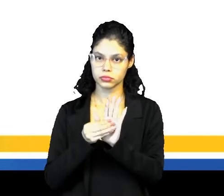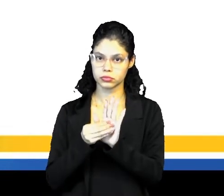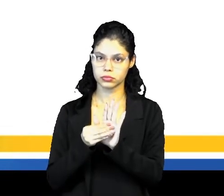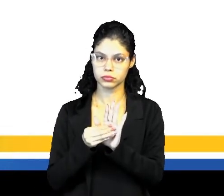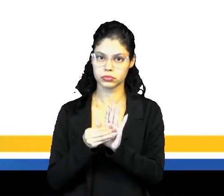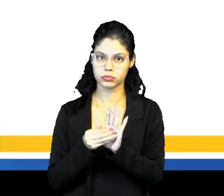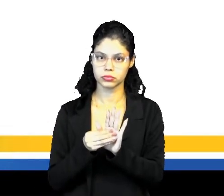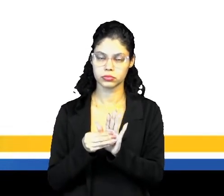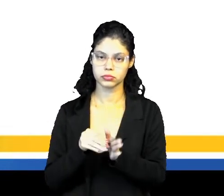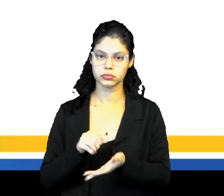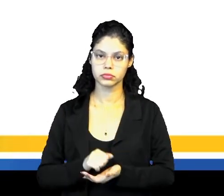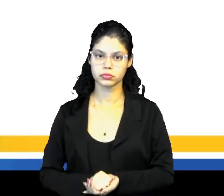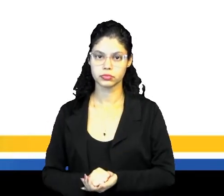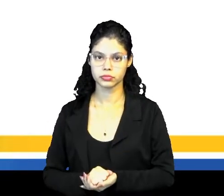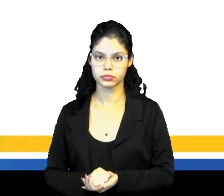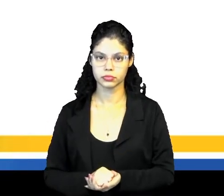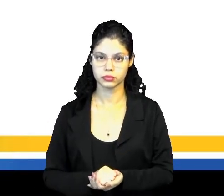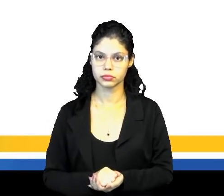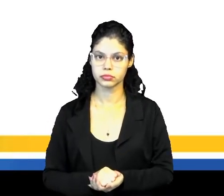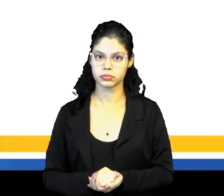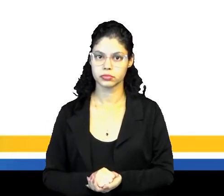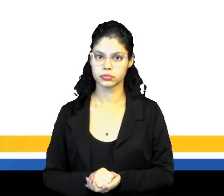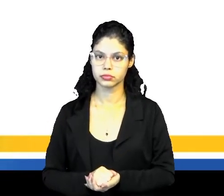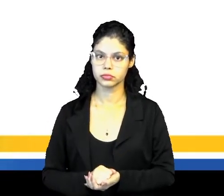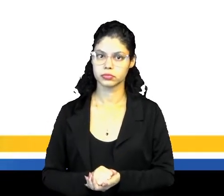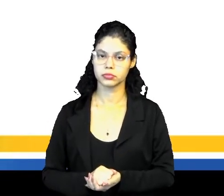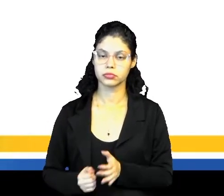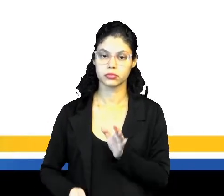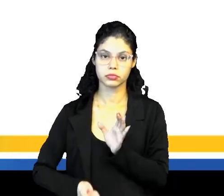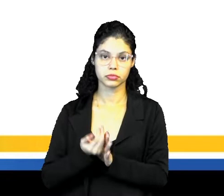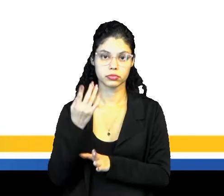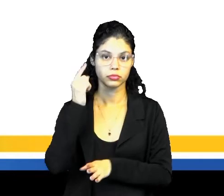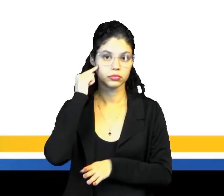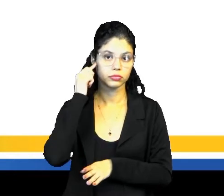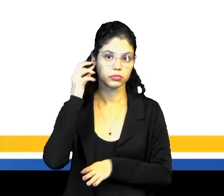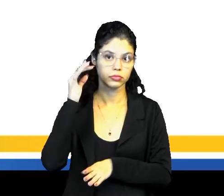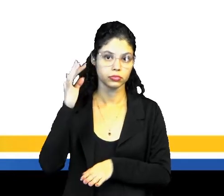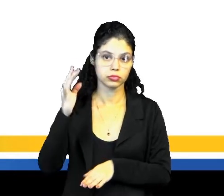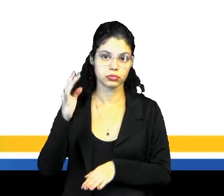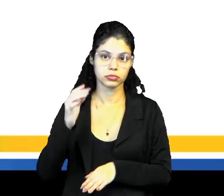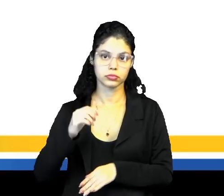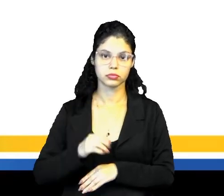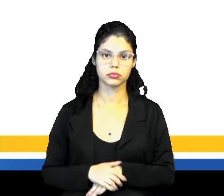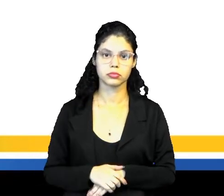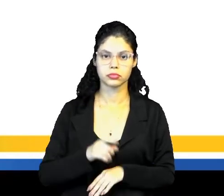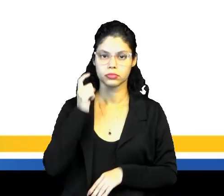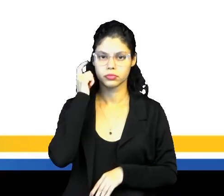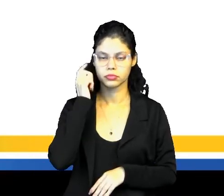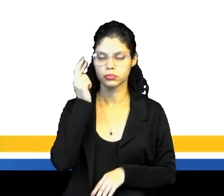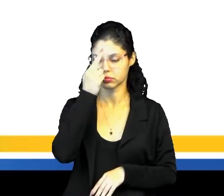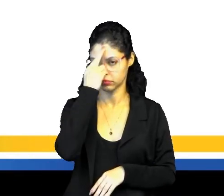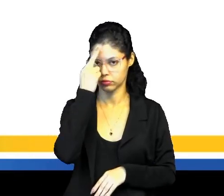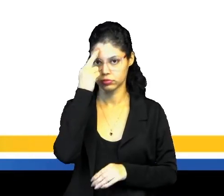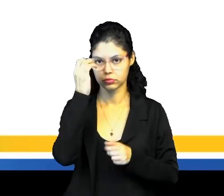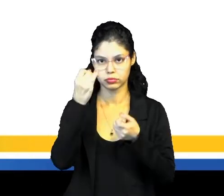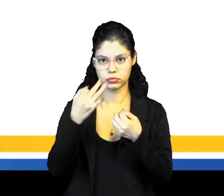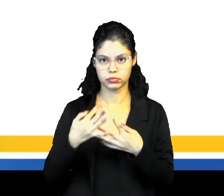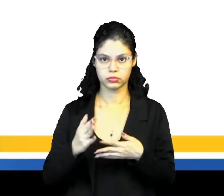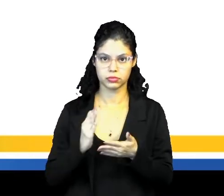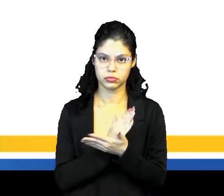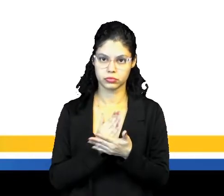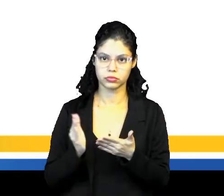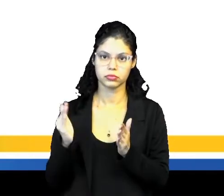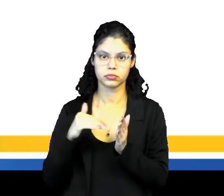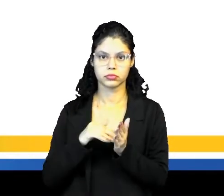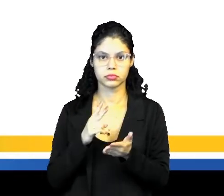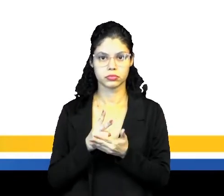de cheque também. Make up significa inventar, criar uma história, uma explicação, ou